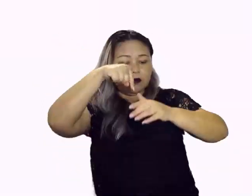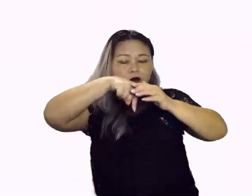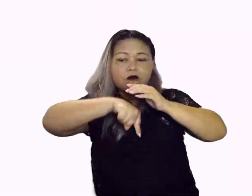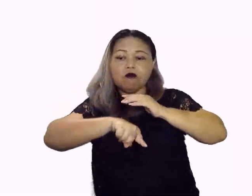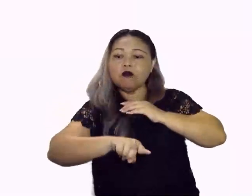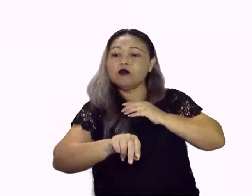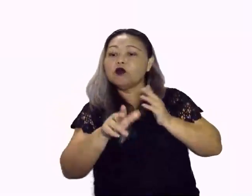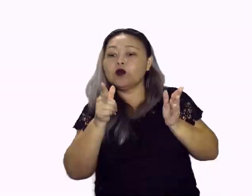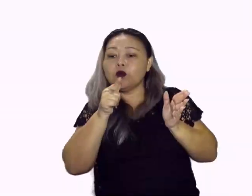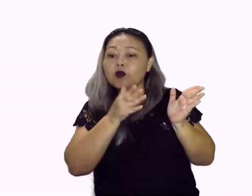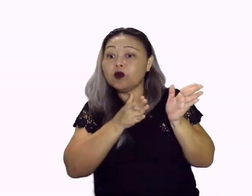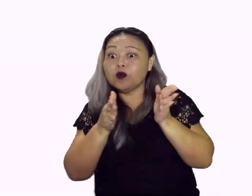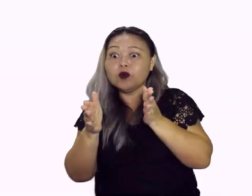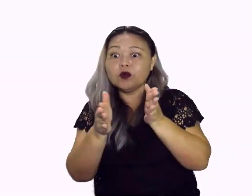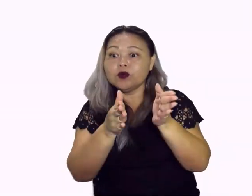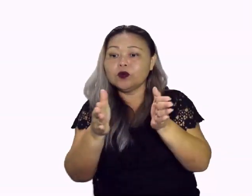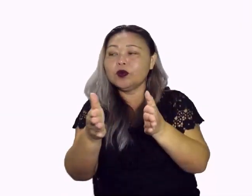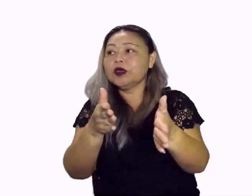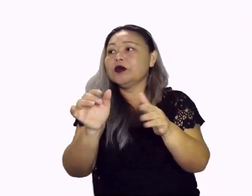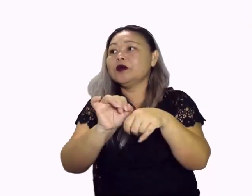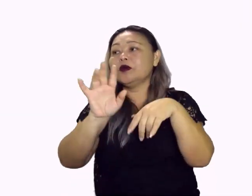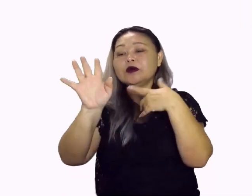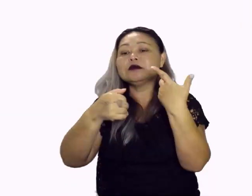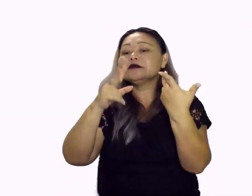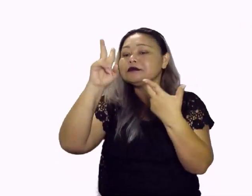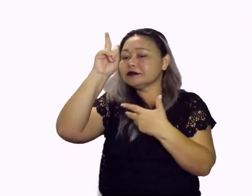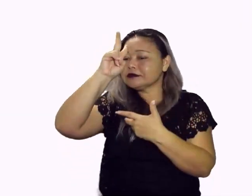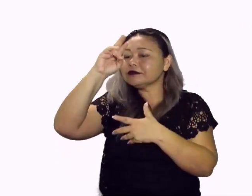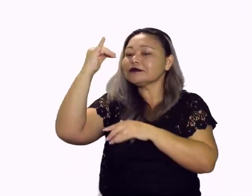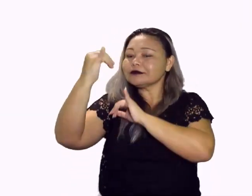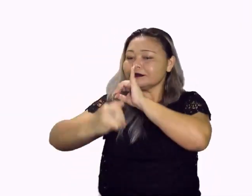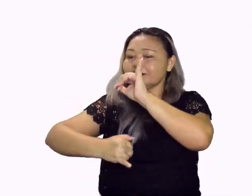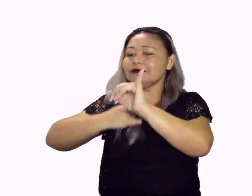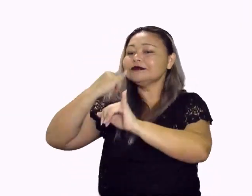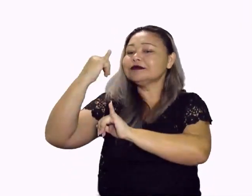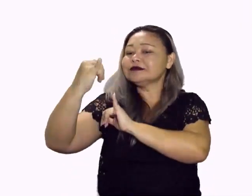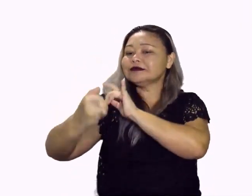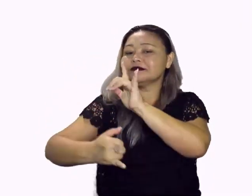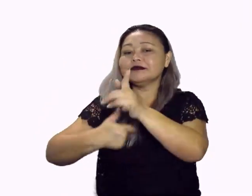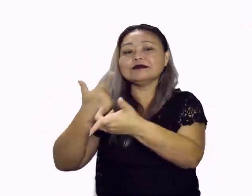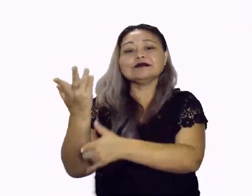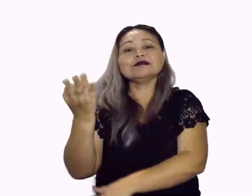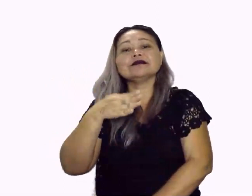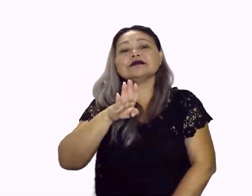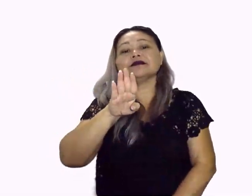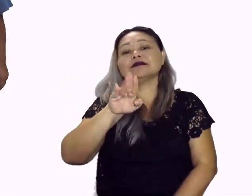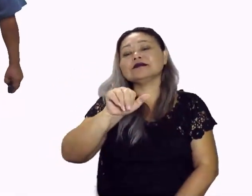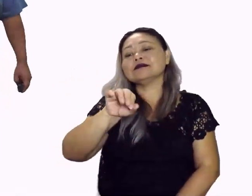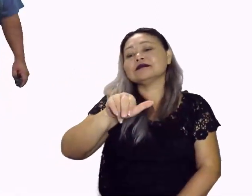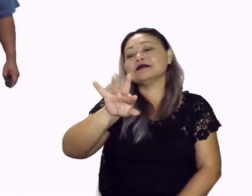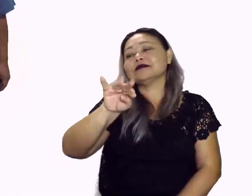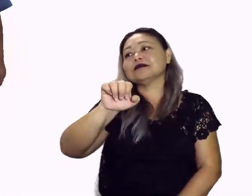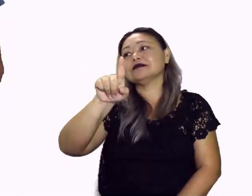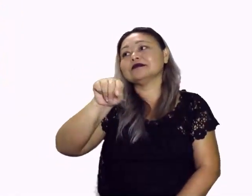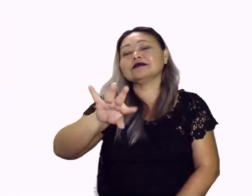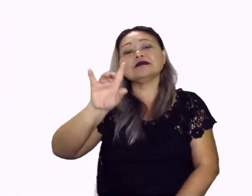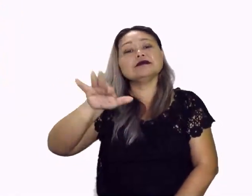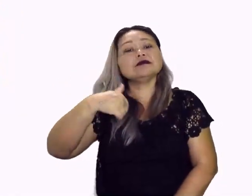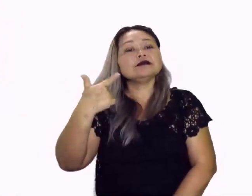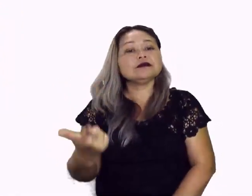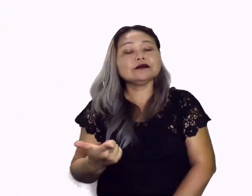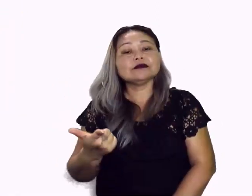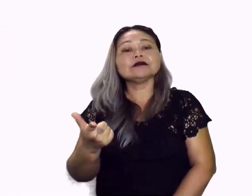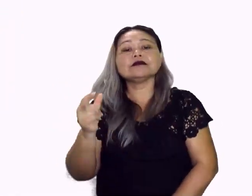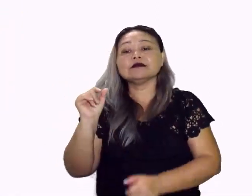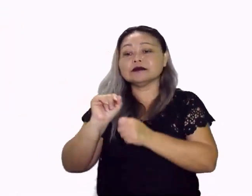rio. Muito interessante, né, essa história do Boto cor-de-rosa. Agora vamos ver do Boitatá. Vamos lá, olha aí, ó. O Boitatá